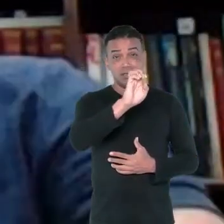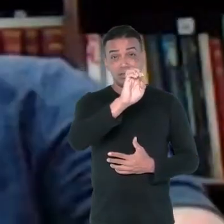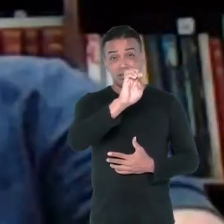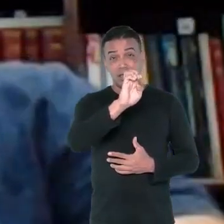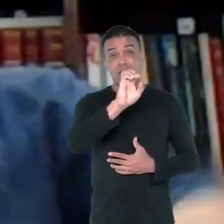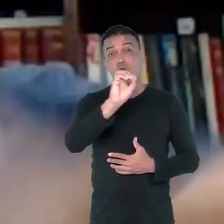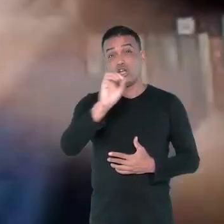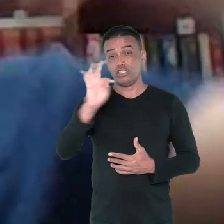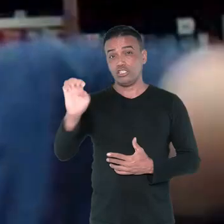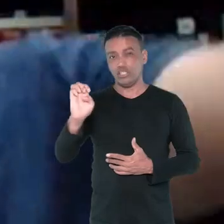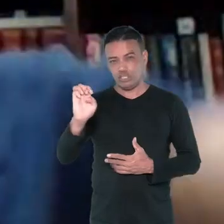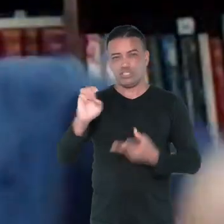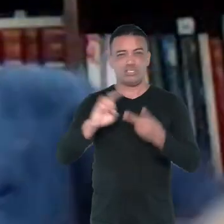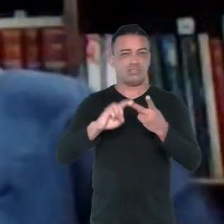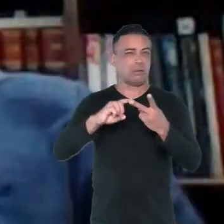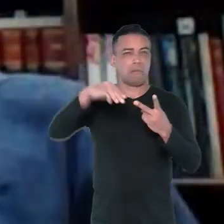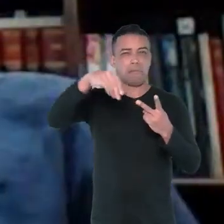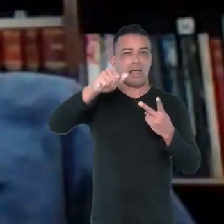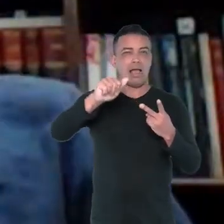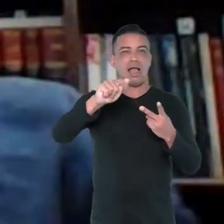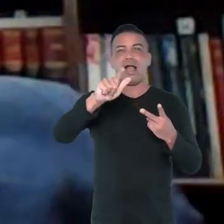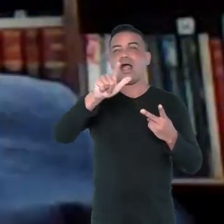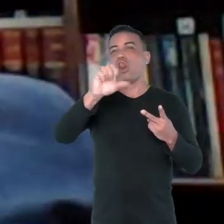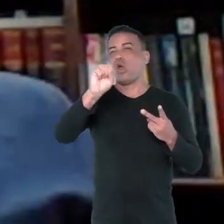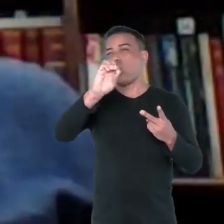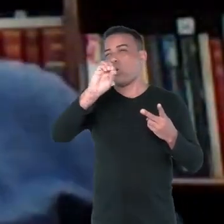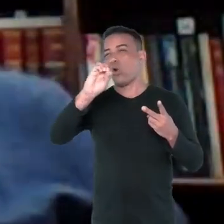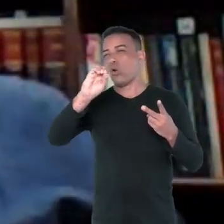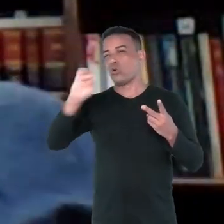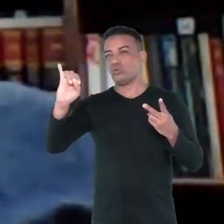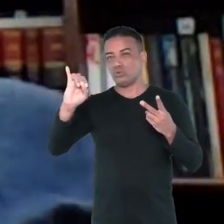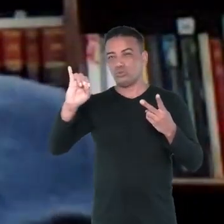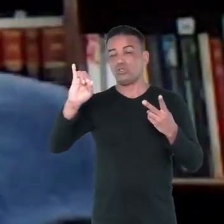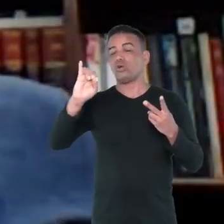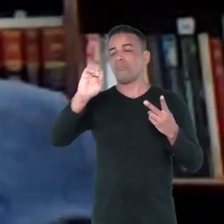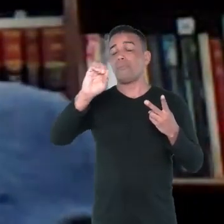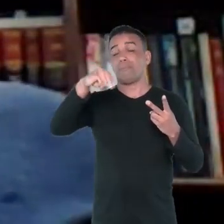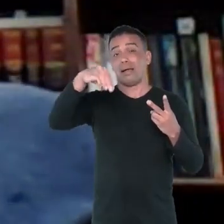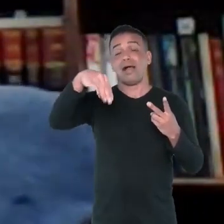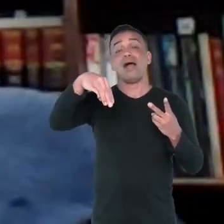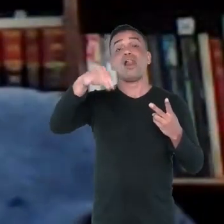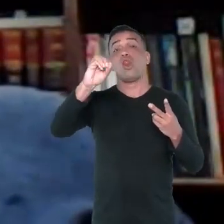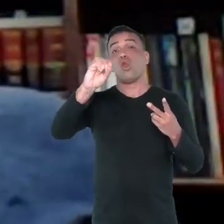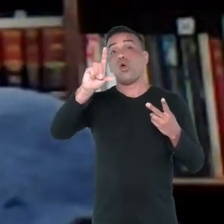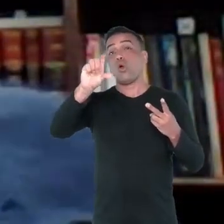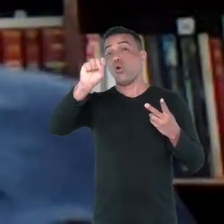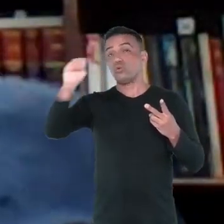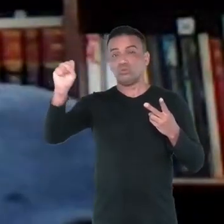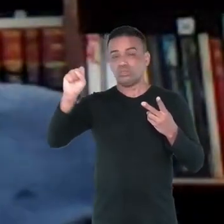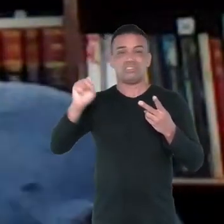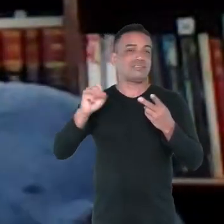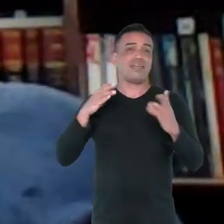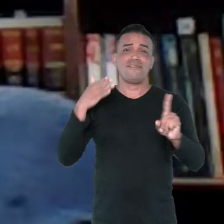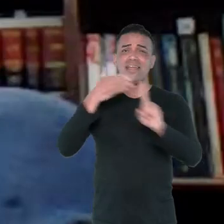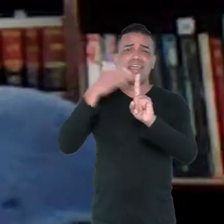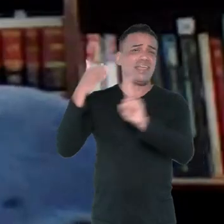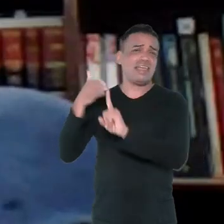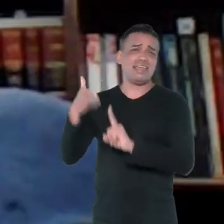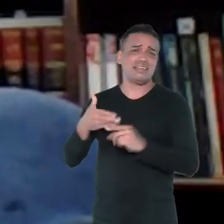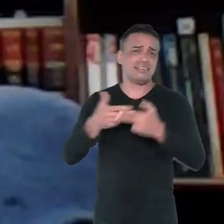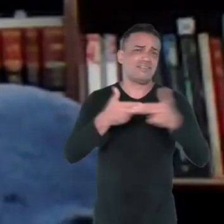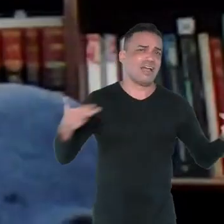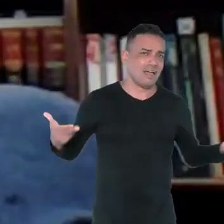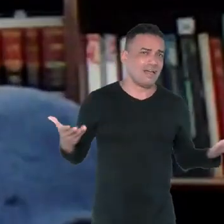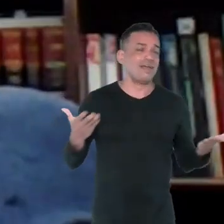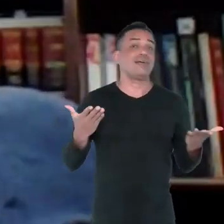Marlowe, Pessoa, Bulgakov, o livro é cheio de referências a esses livros, cheios de